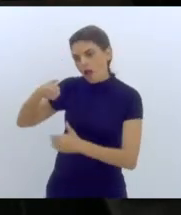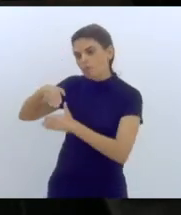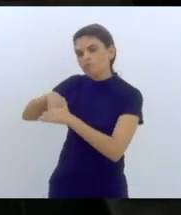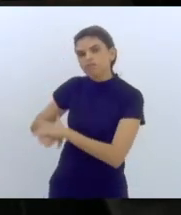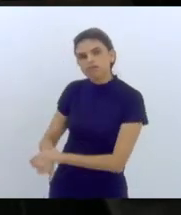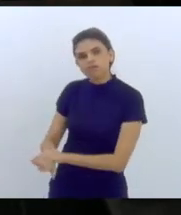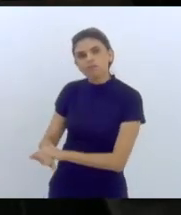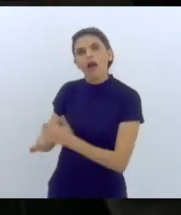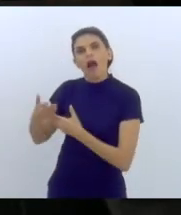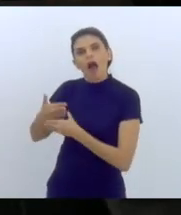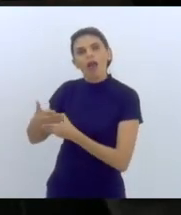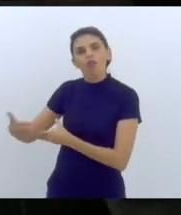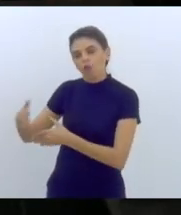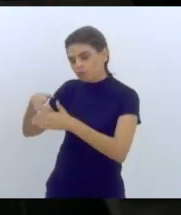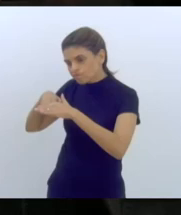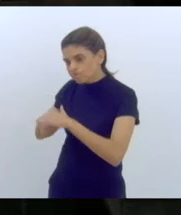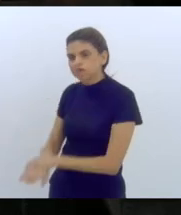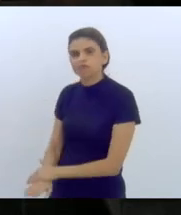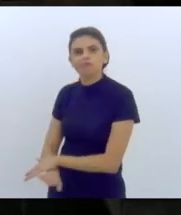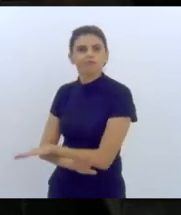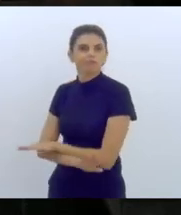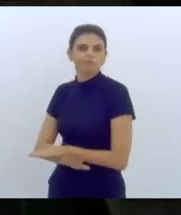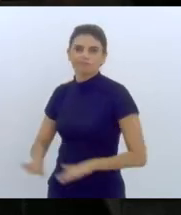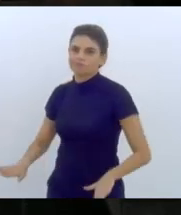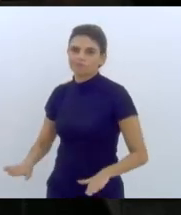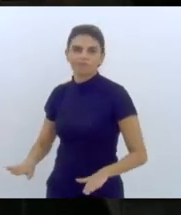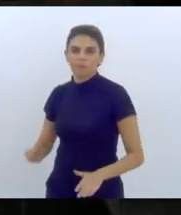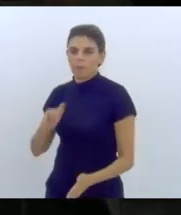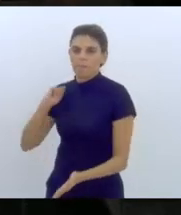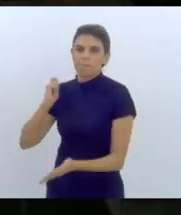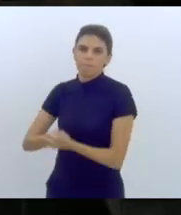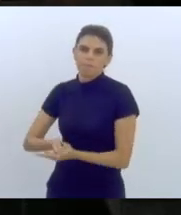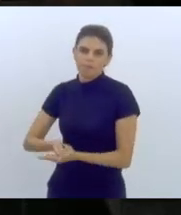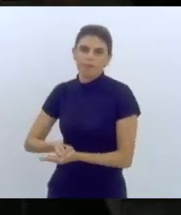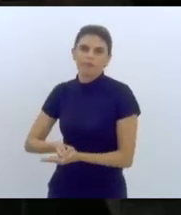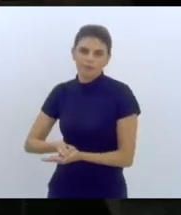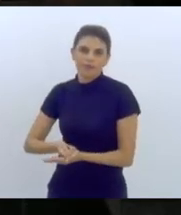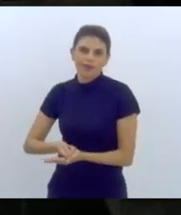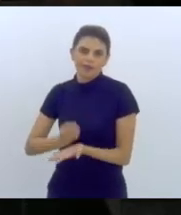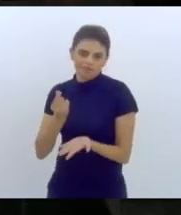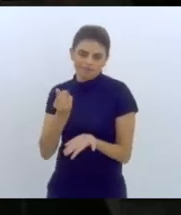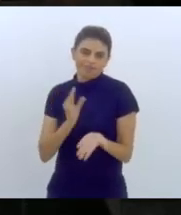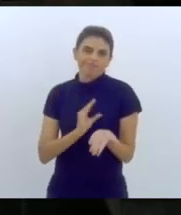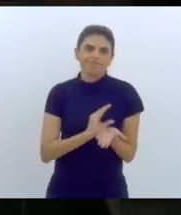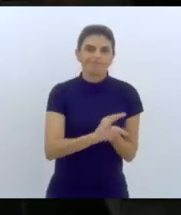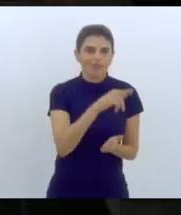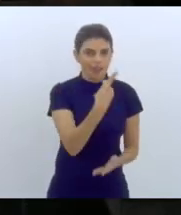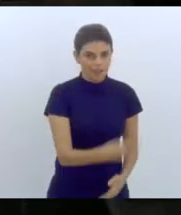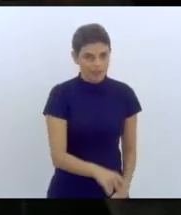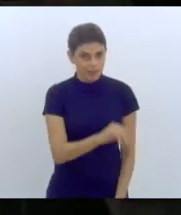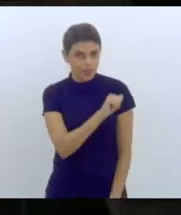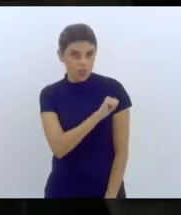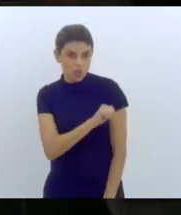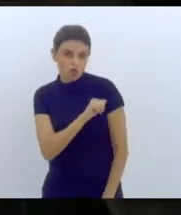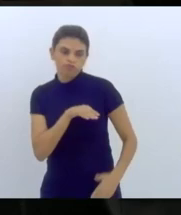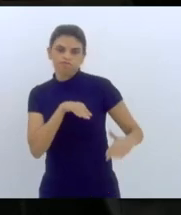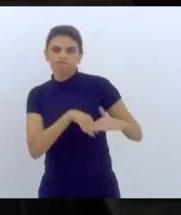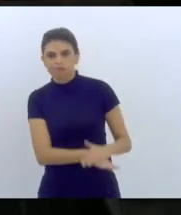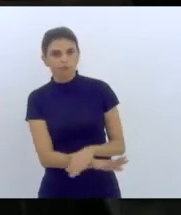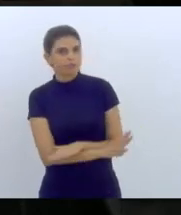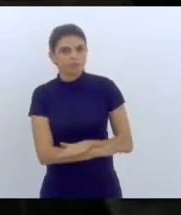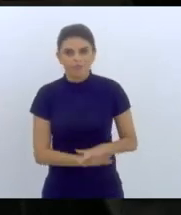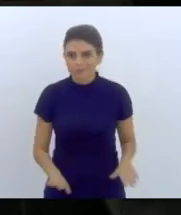a pretensão indenizatória ao Estado do Rio de Janeiro. Mas não é